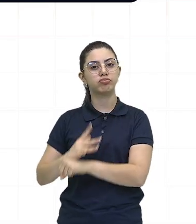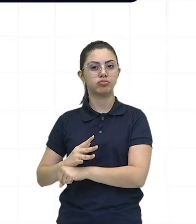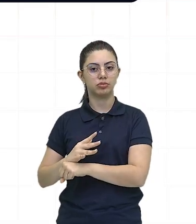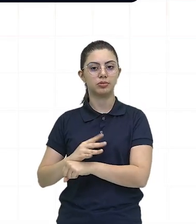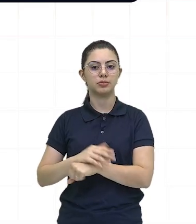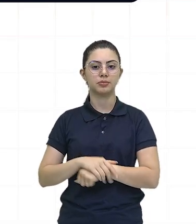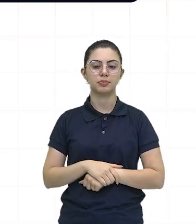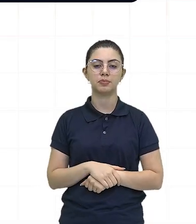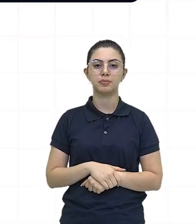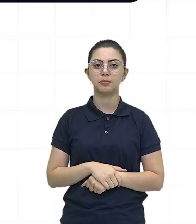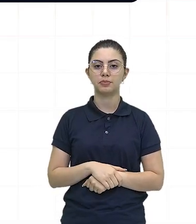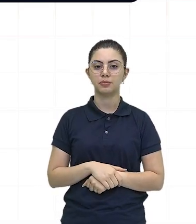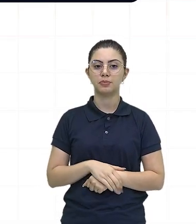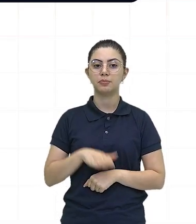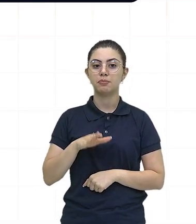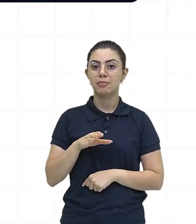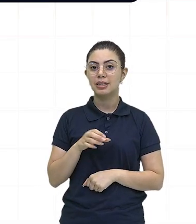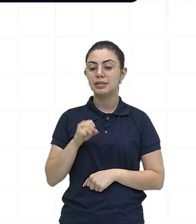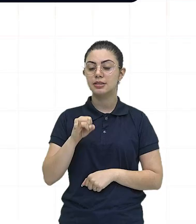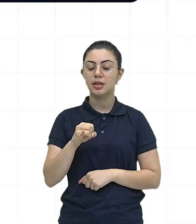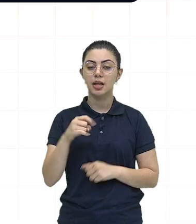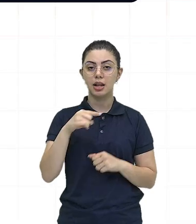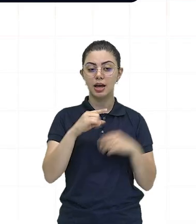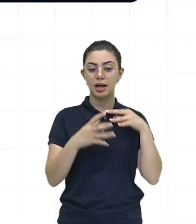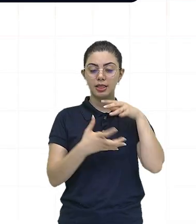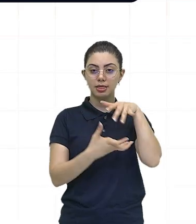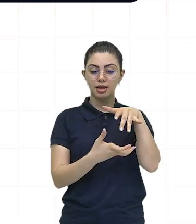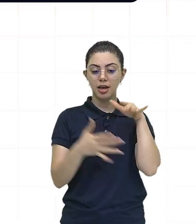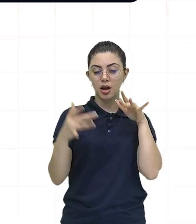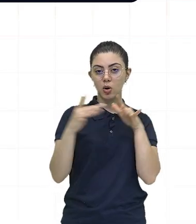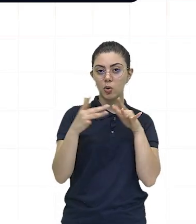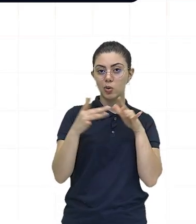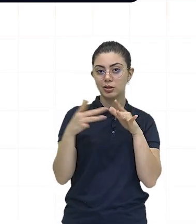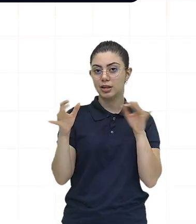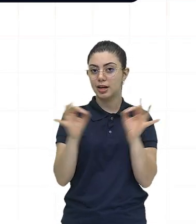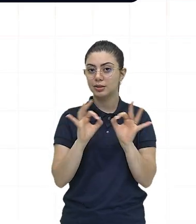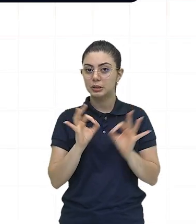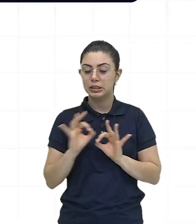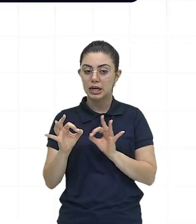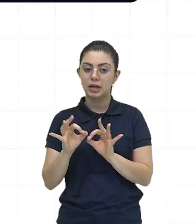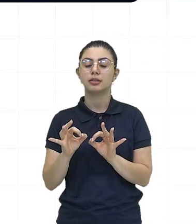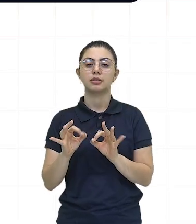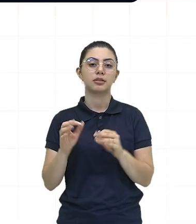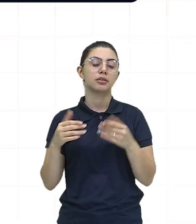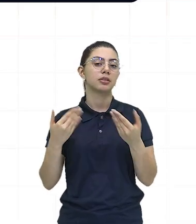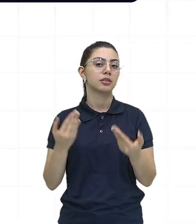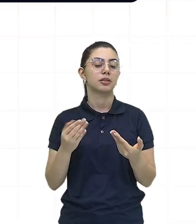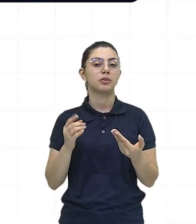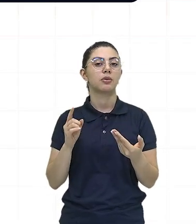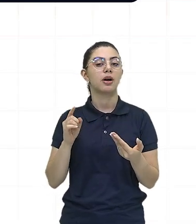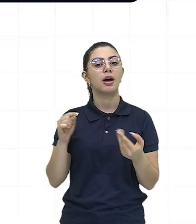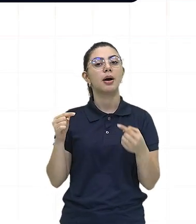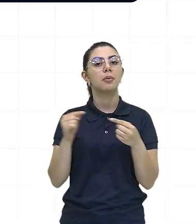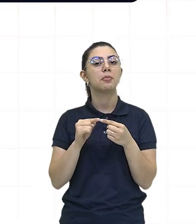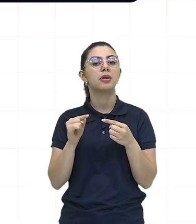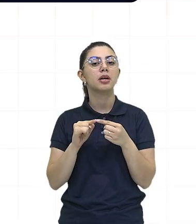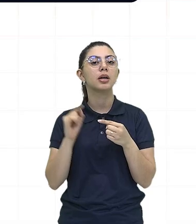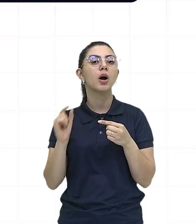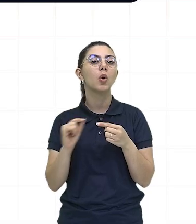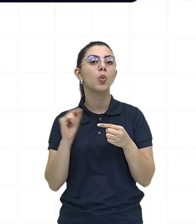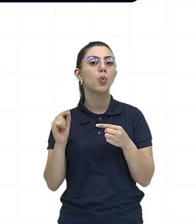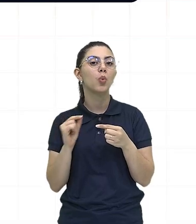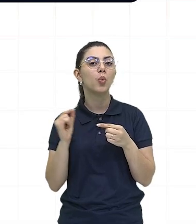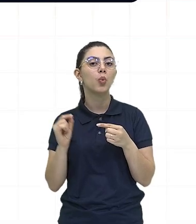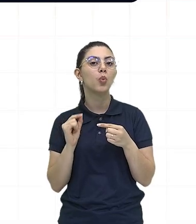meteorito, né? Mas quando esse fragmento ele não entra em contato com a superfície da Terra, nós temos aí a